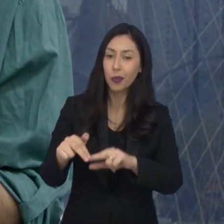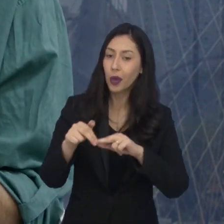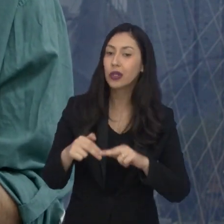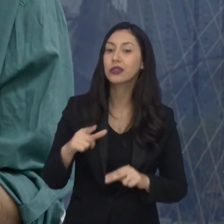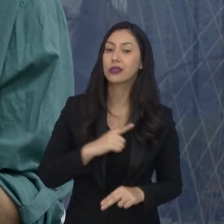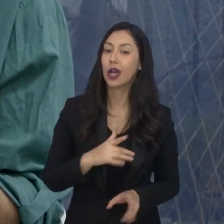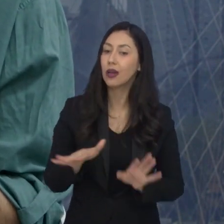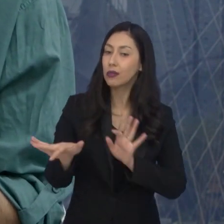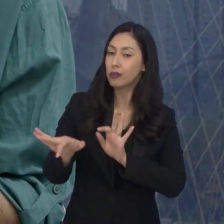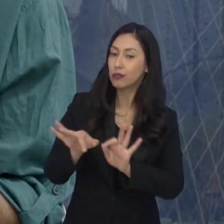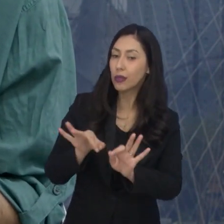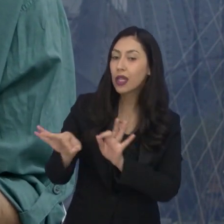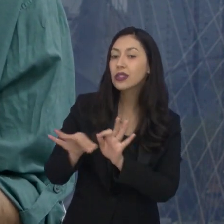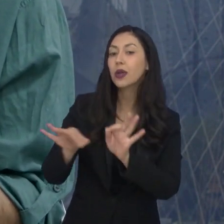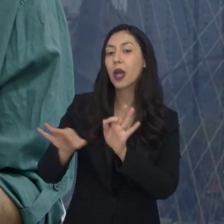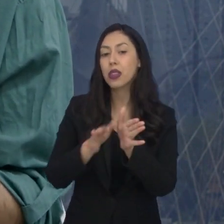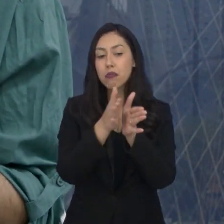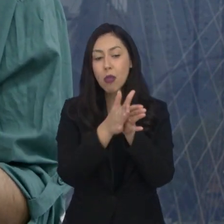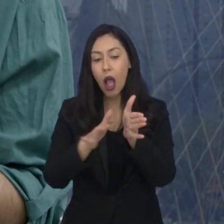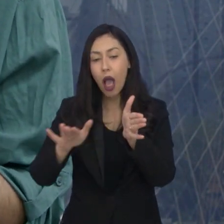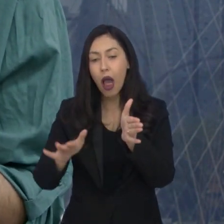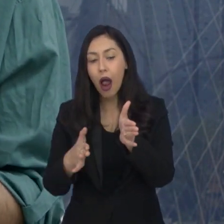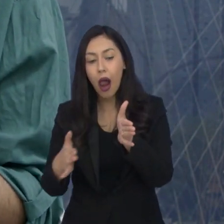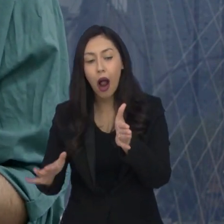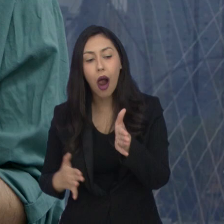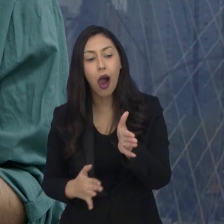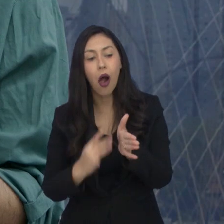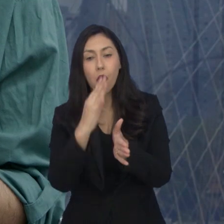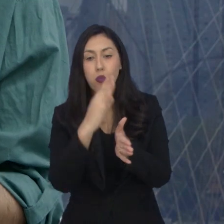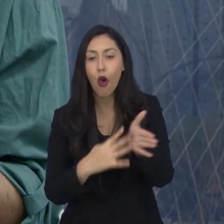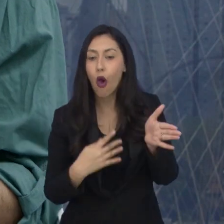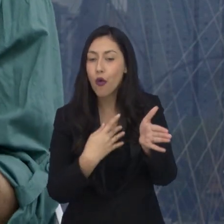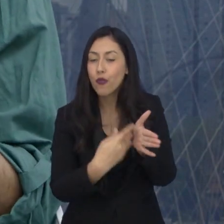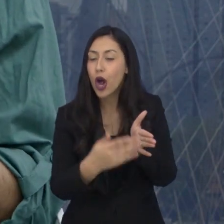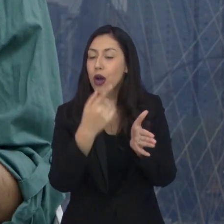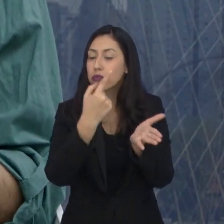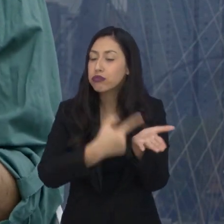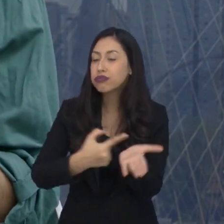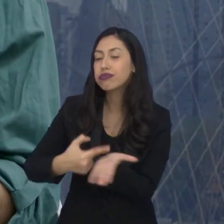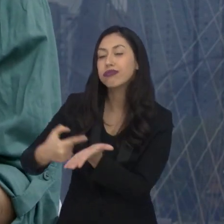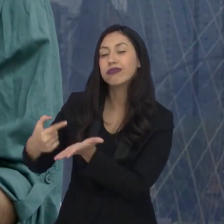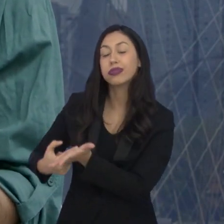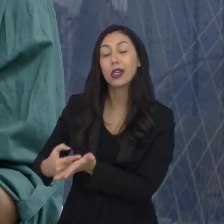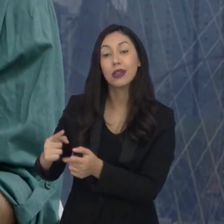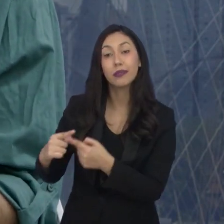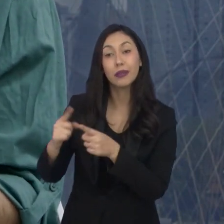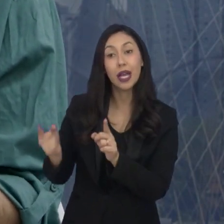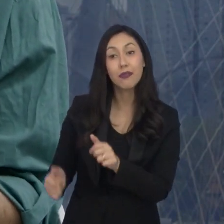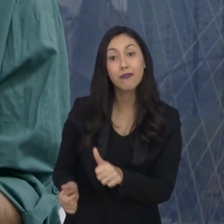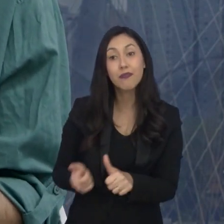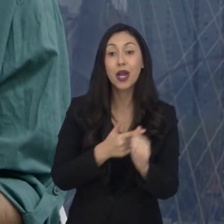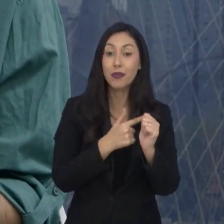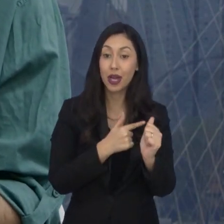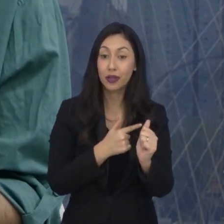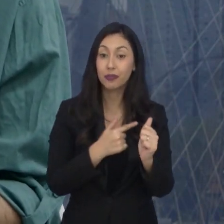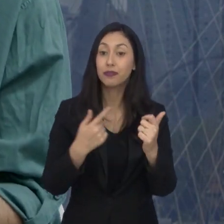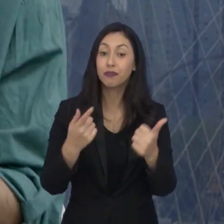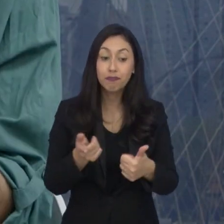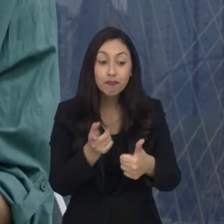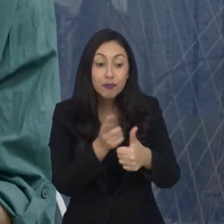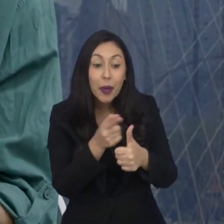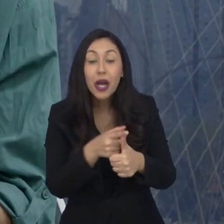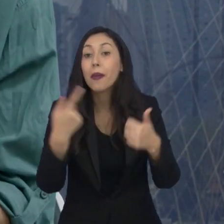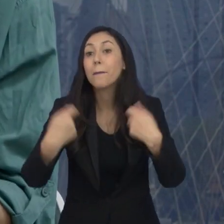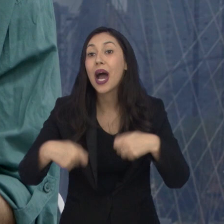diretor de um cronograma. Mas para eu fazer isso, eu teria que avaliar o orçamento para fazer a regularização fundiária